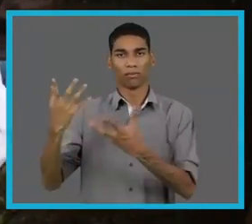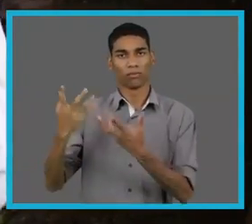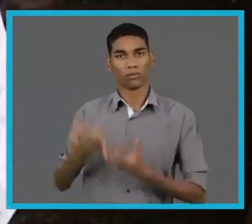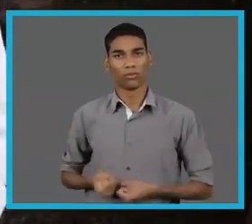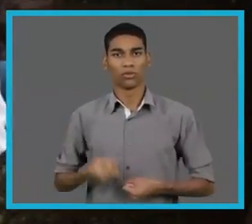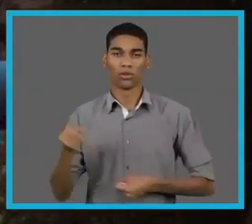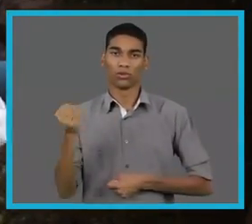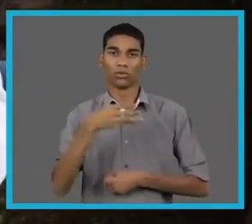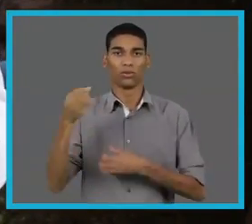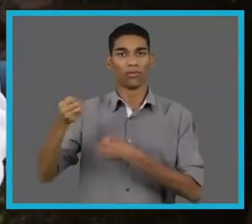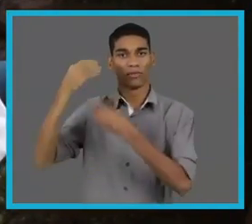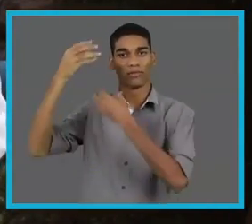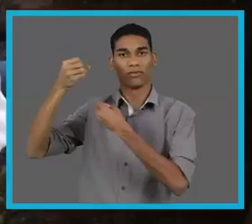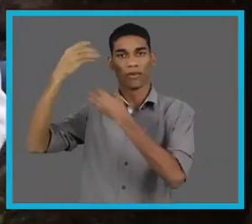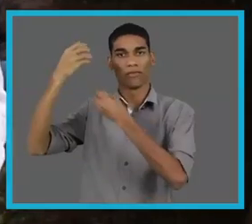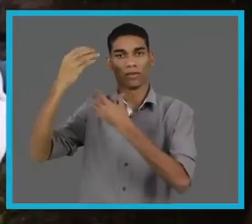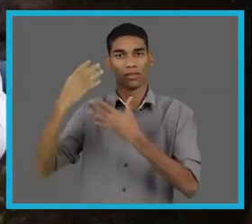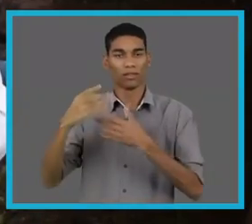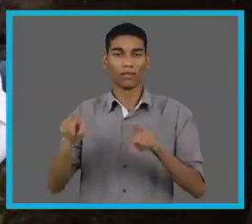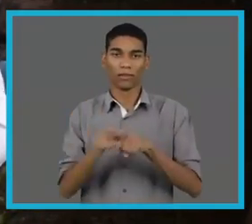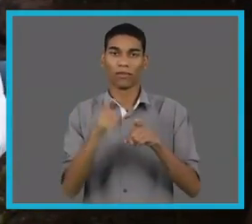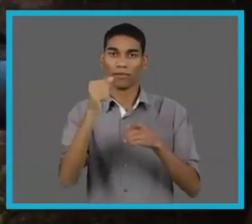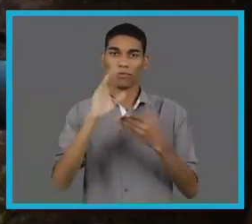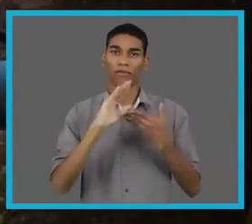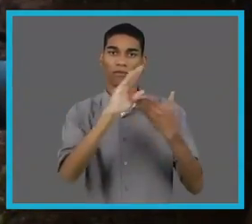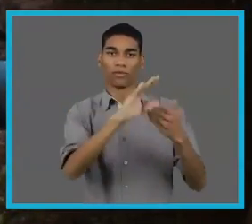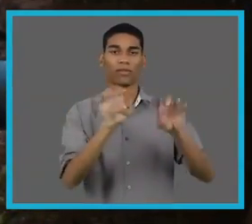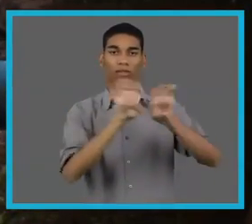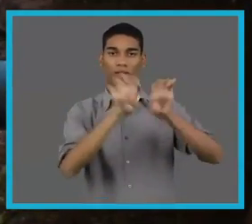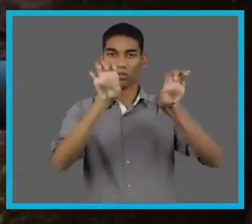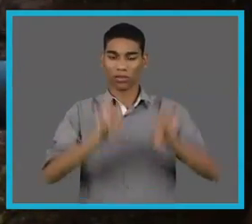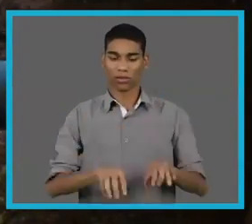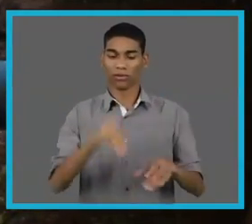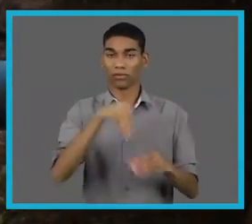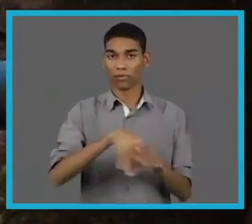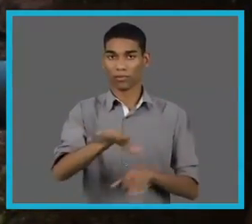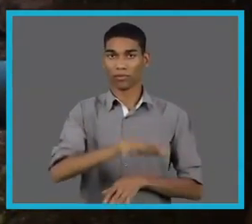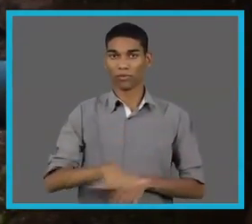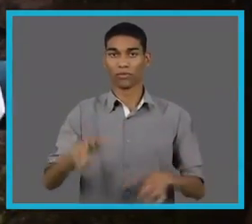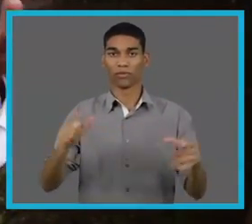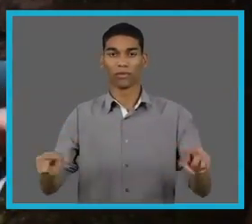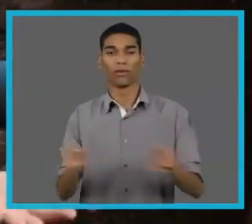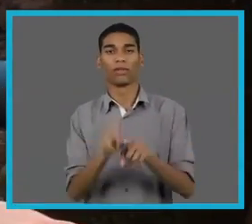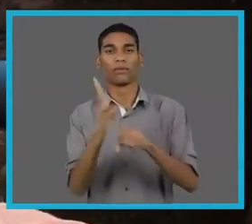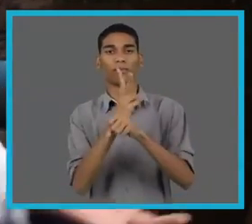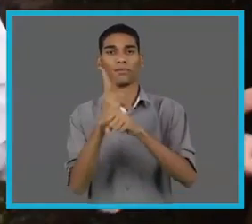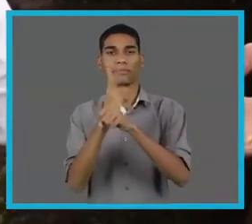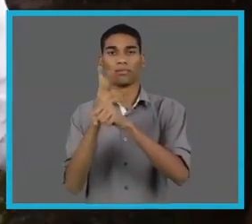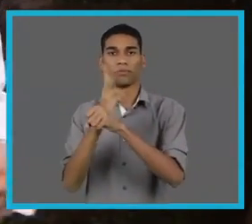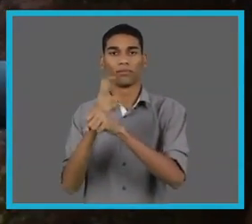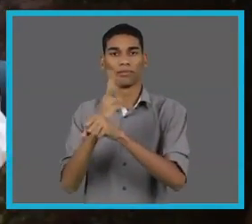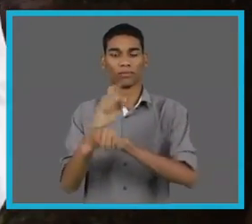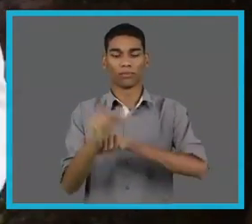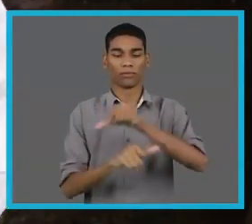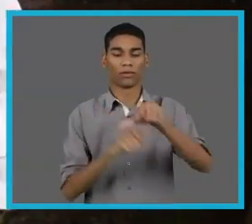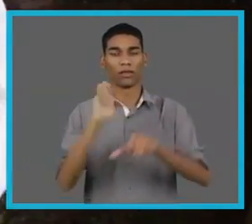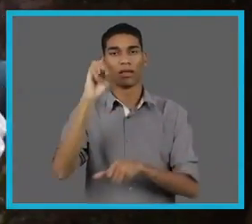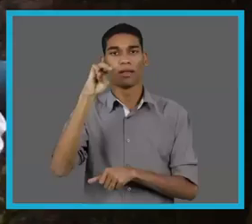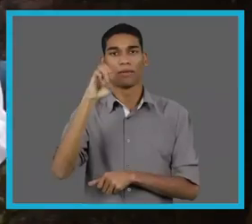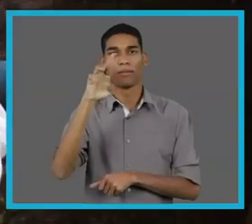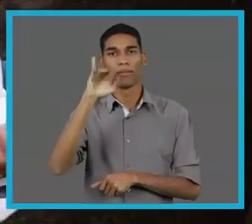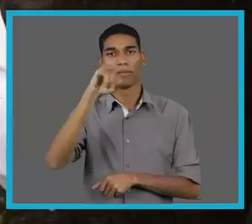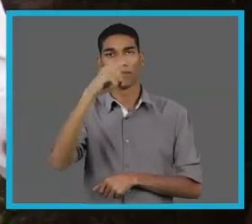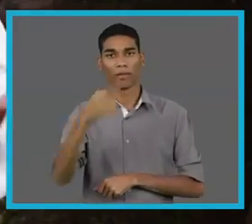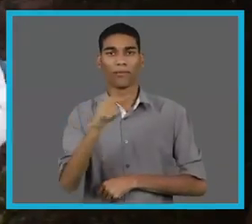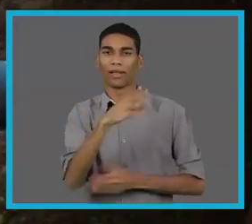ele está buscando agora novas informações, investindo tanto na infraestrutura da propriedade, mas como também buscando para trabalhar com transferência de